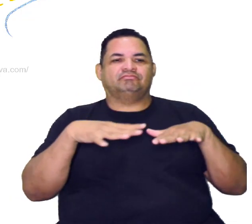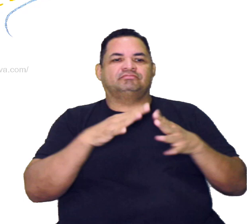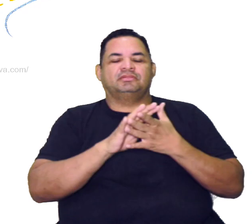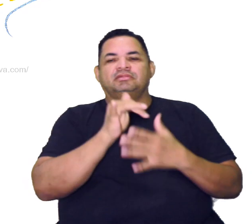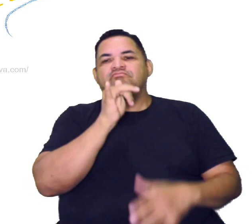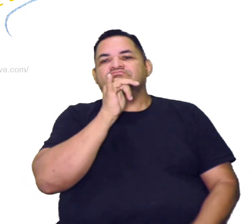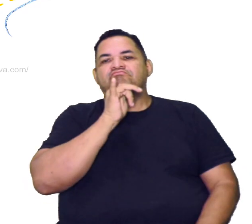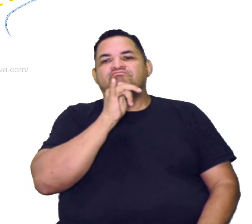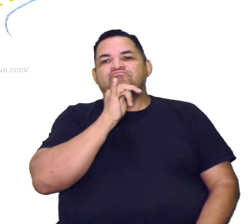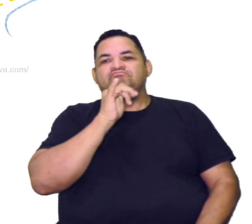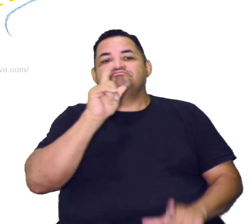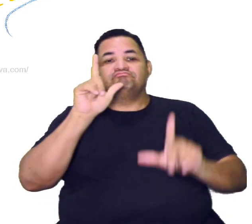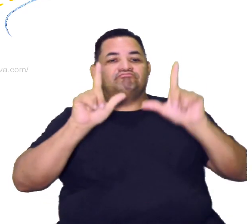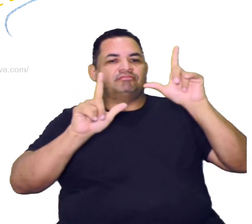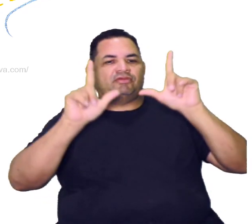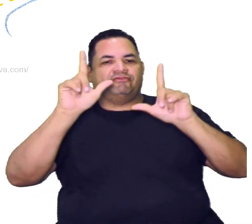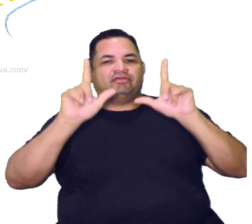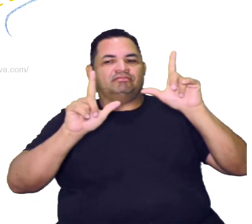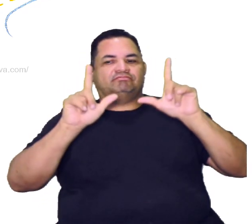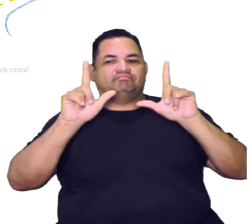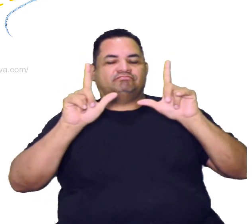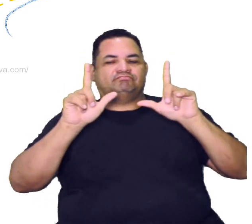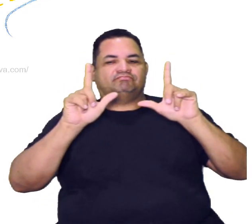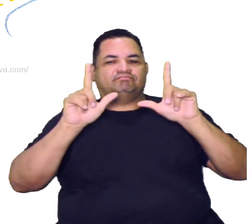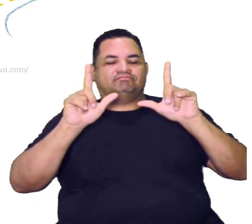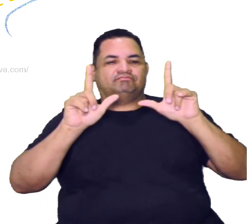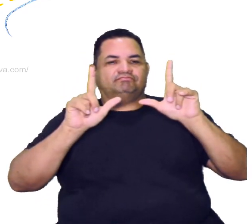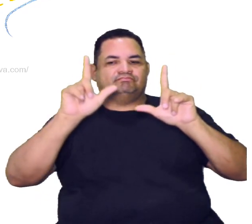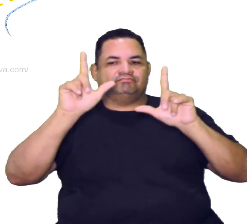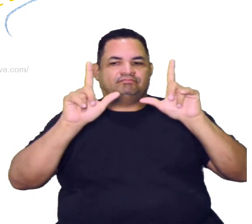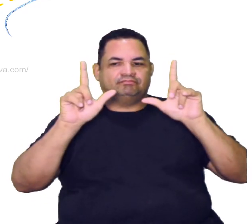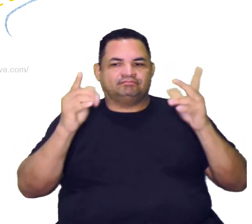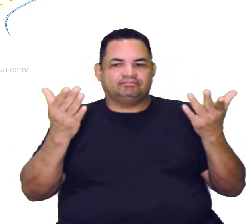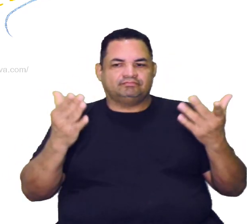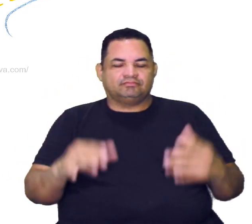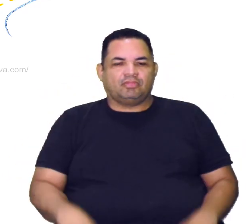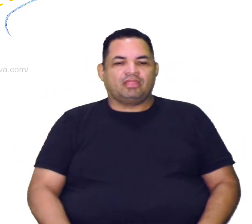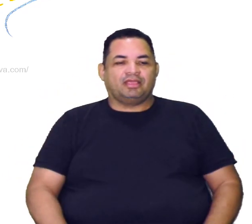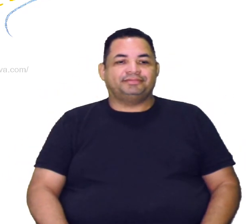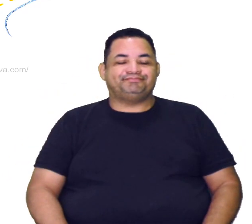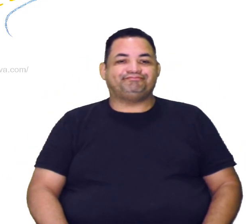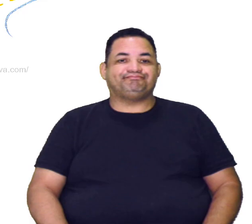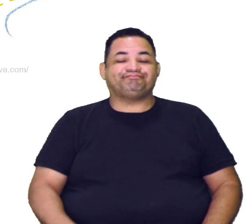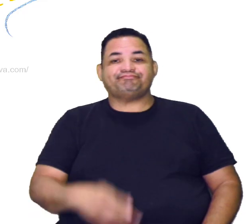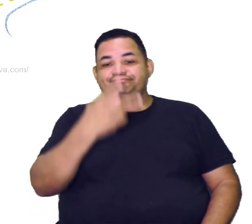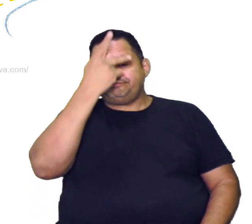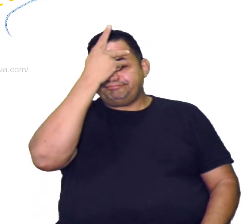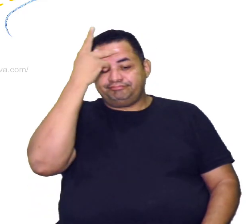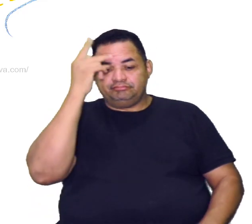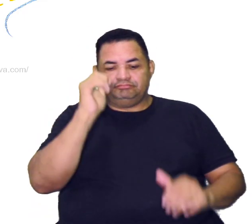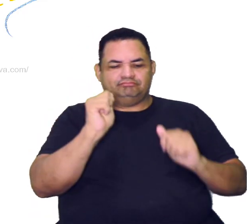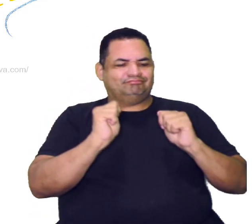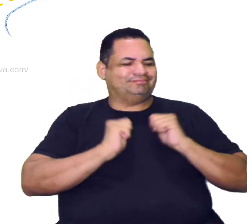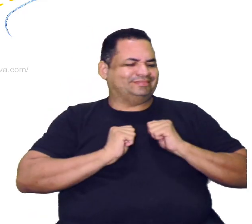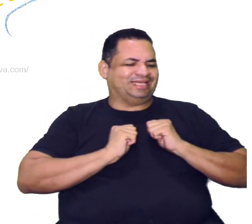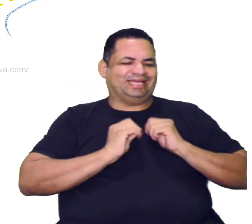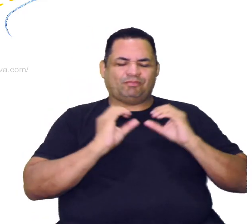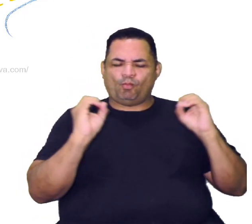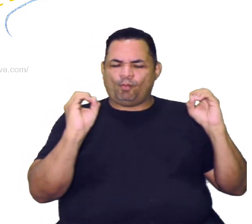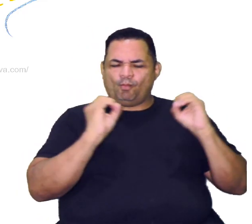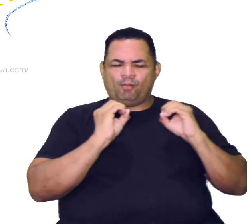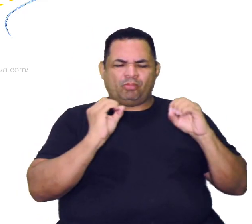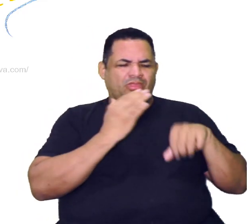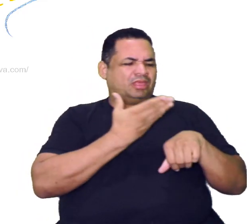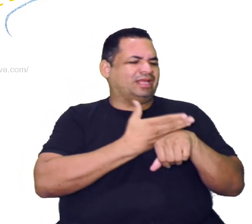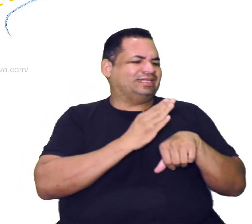por exemplo, assistir TV, tá? Então, sedentário é aquela pessoa que não faz nenhum tipo de